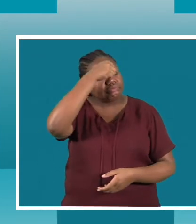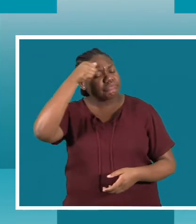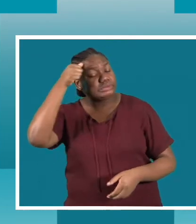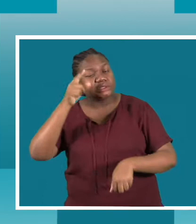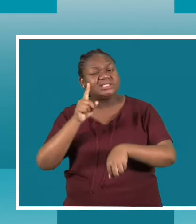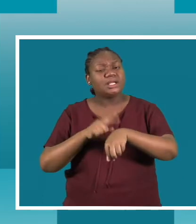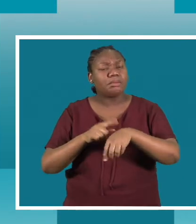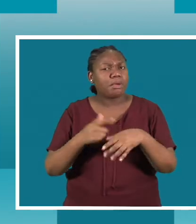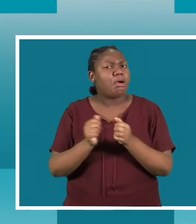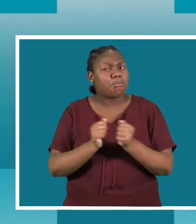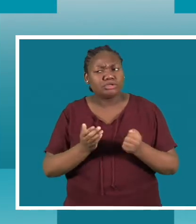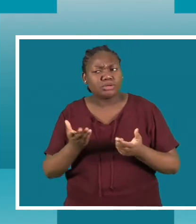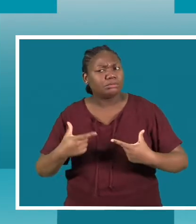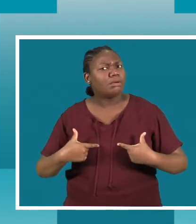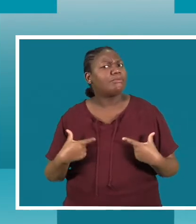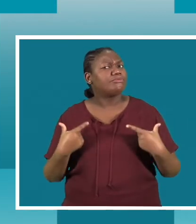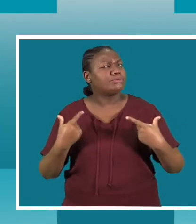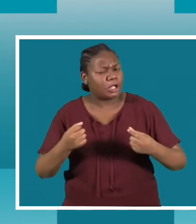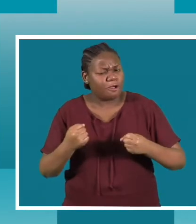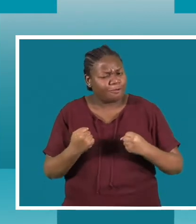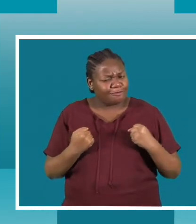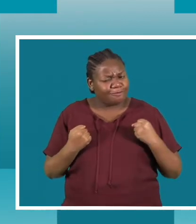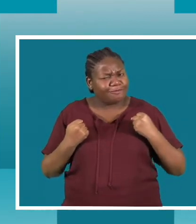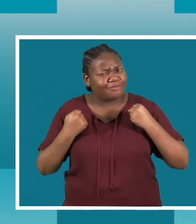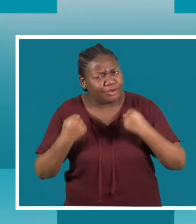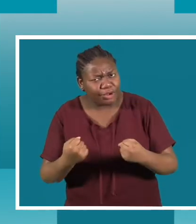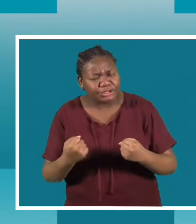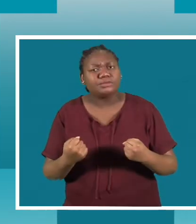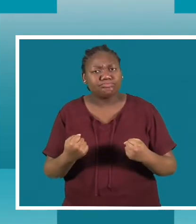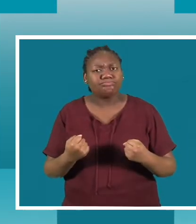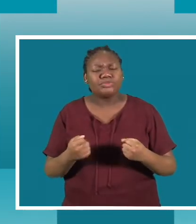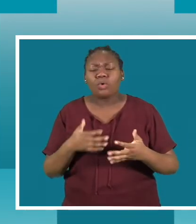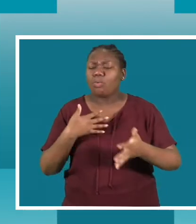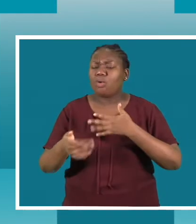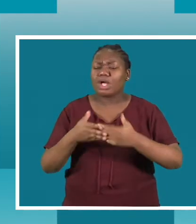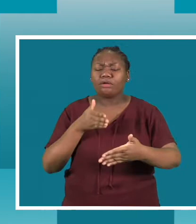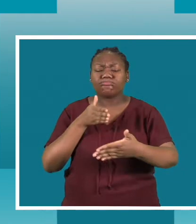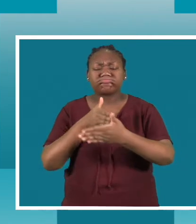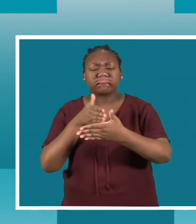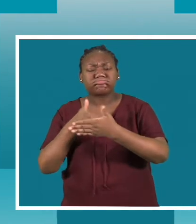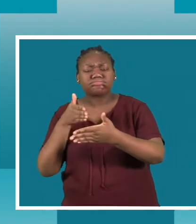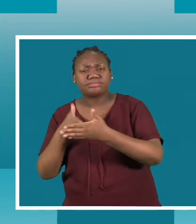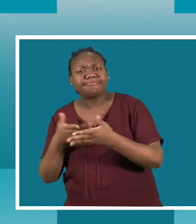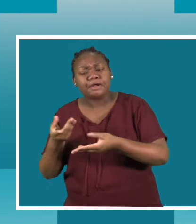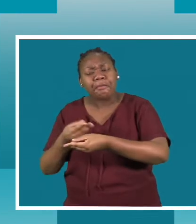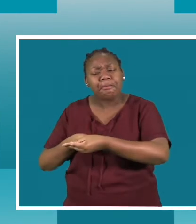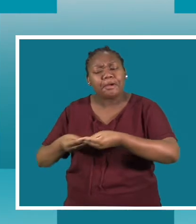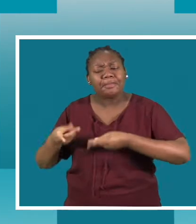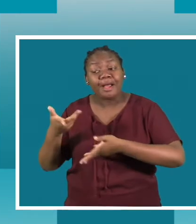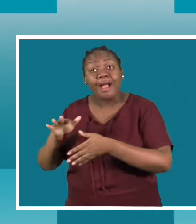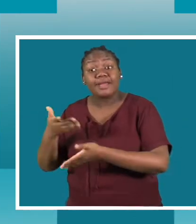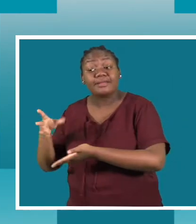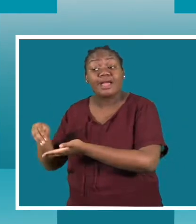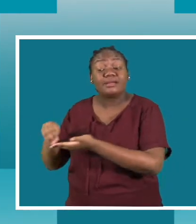Moisés revela que há momentos em que enfrenta dificuldades, mas a vontade de partilhar informação é mais forte do que